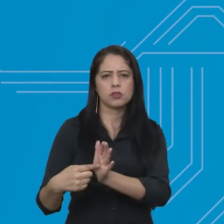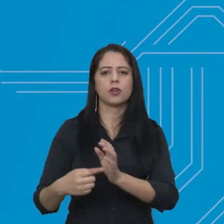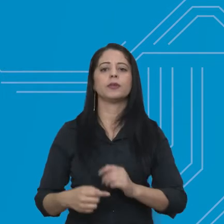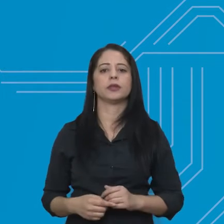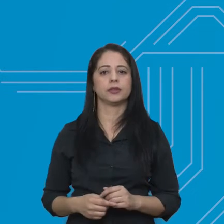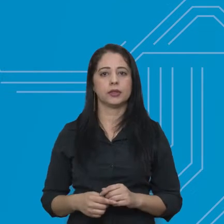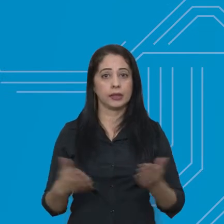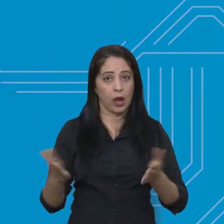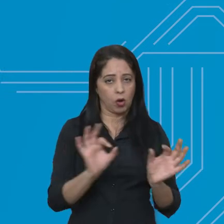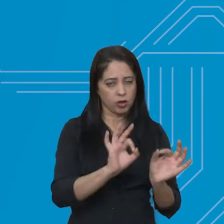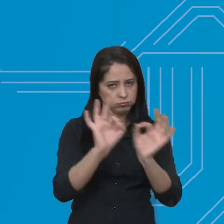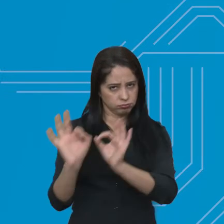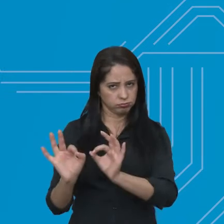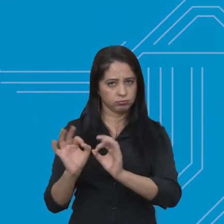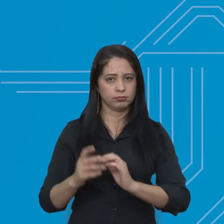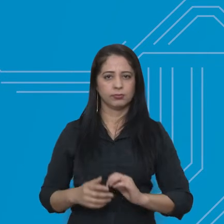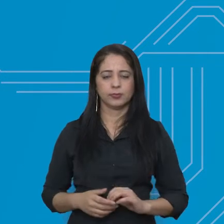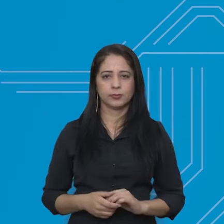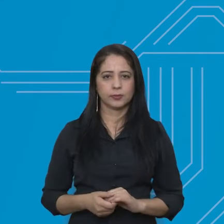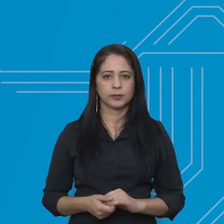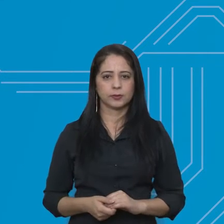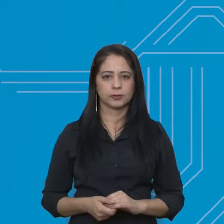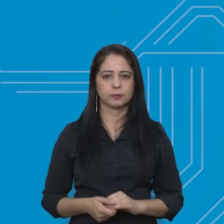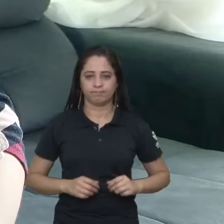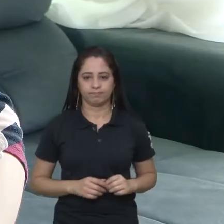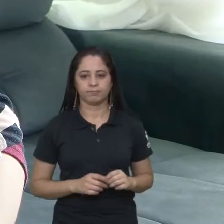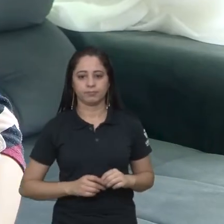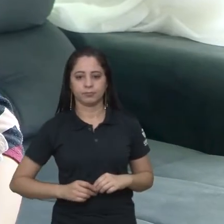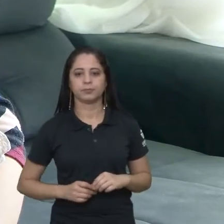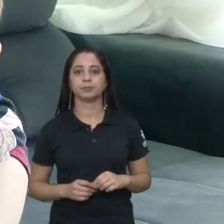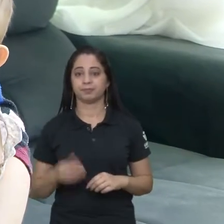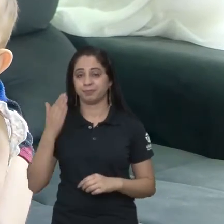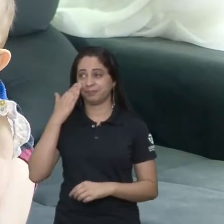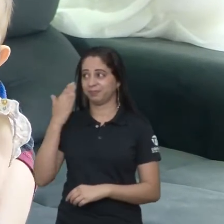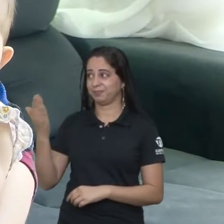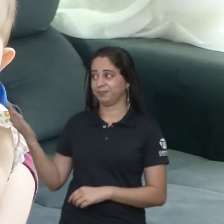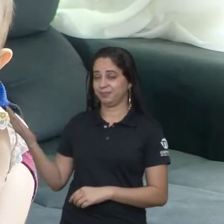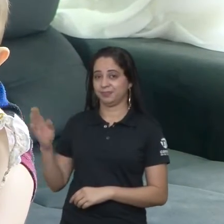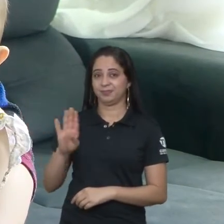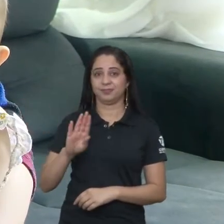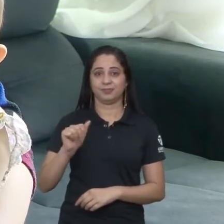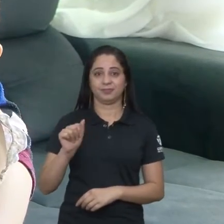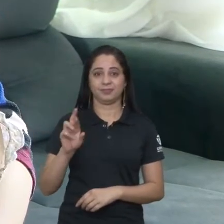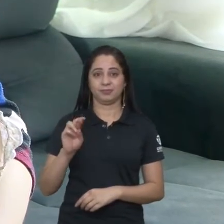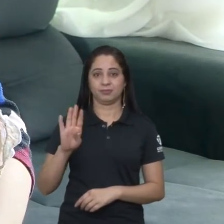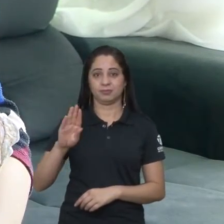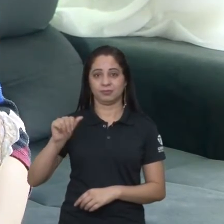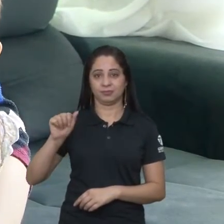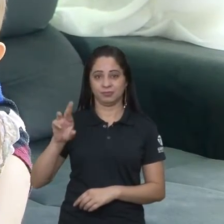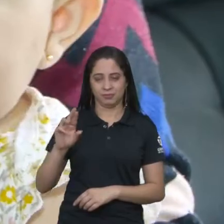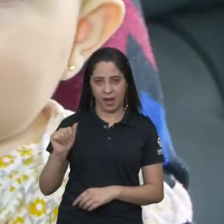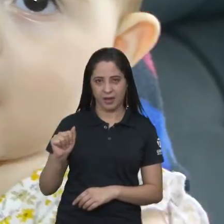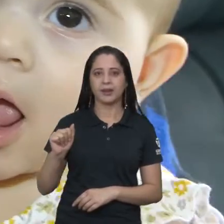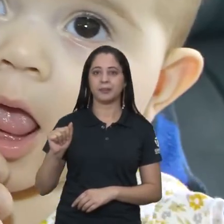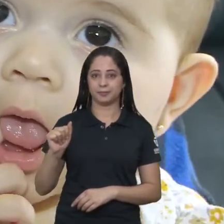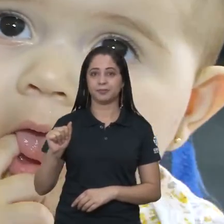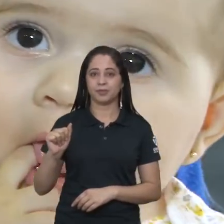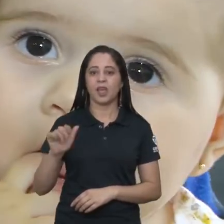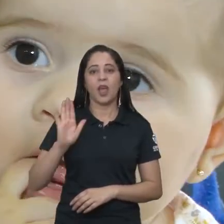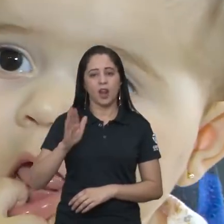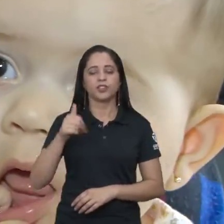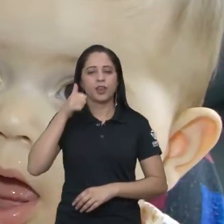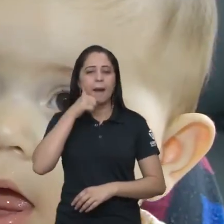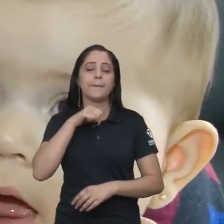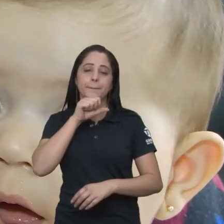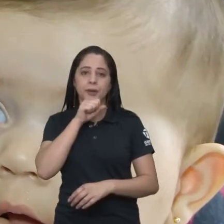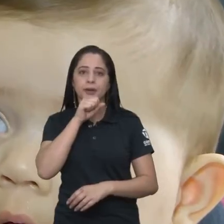Regional de Medicina. Acompanhe a reportagem. A Bárbara é mãe da Maria Eduarda, de 8 meses. Mãe de primeira